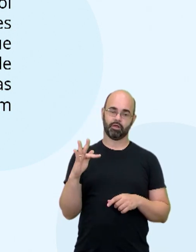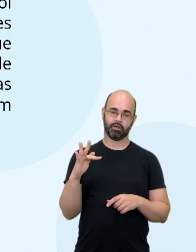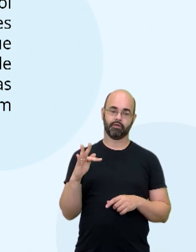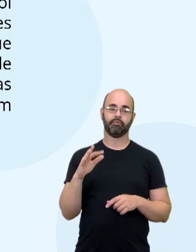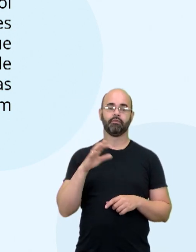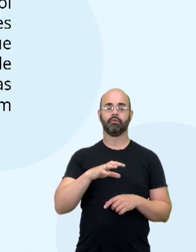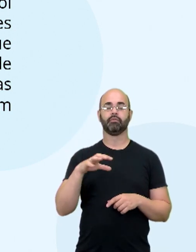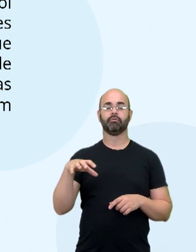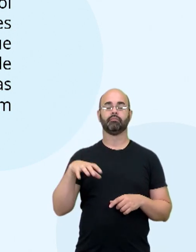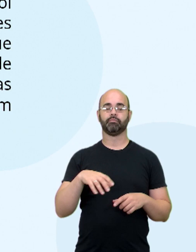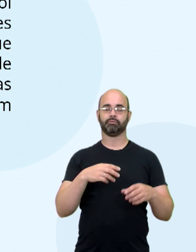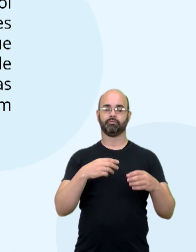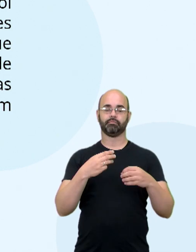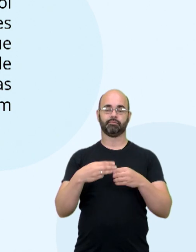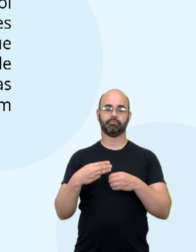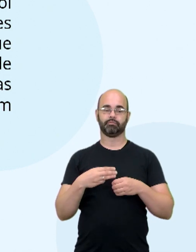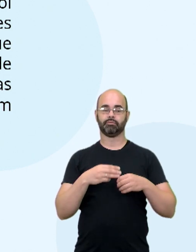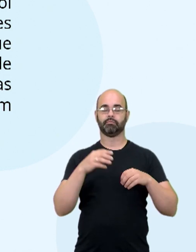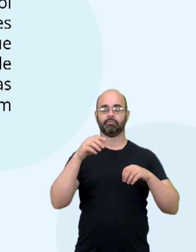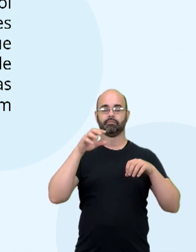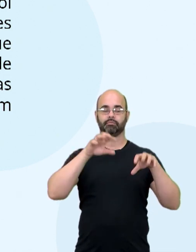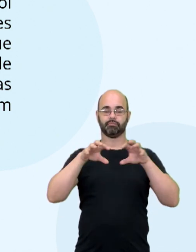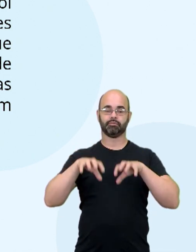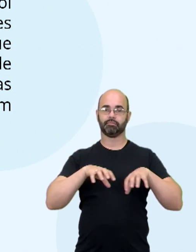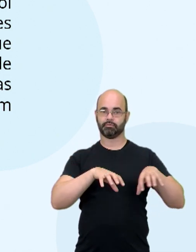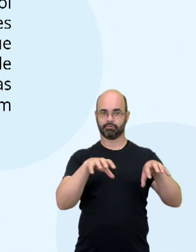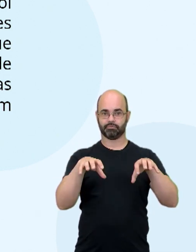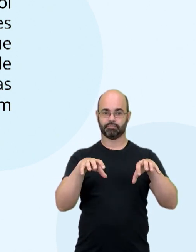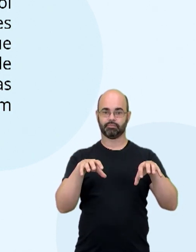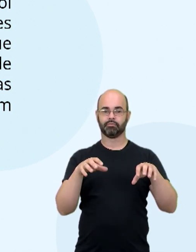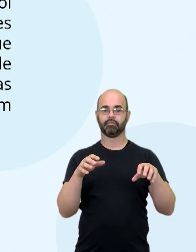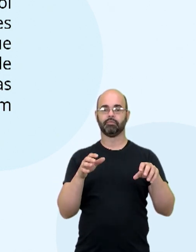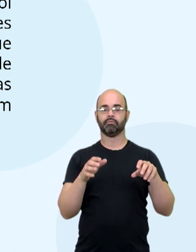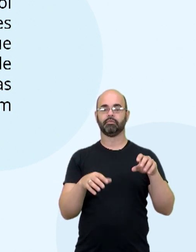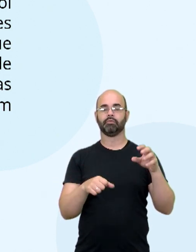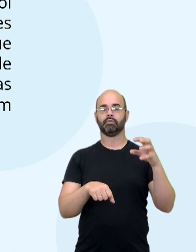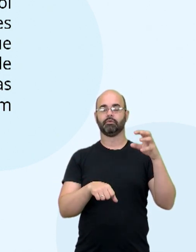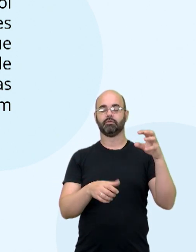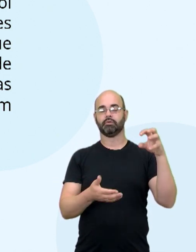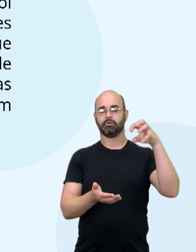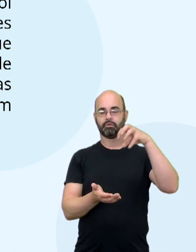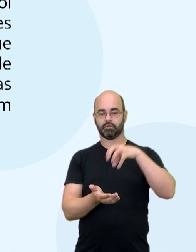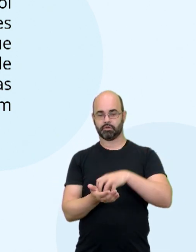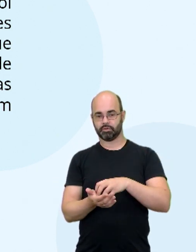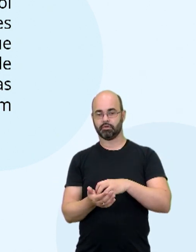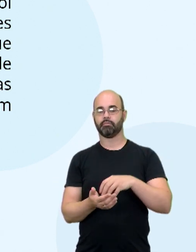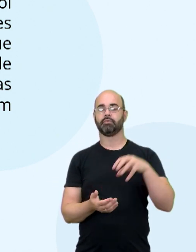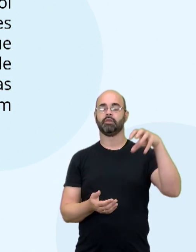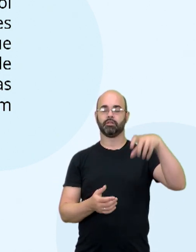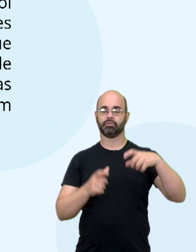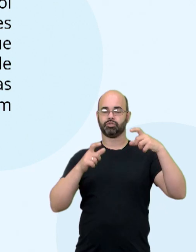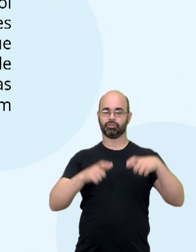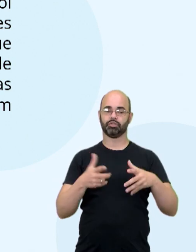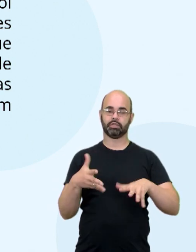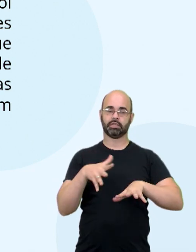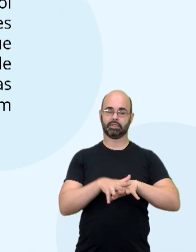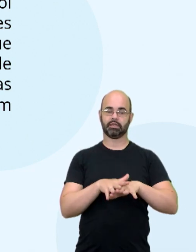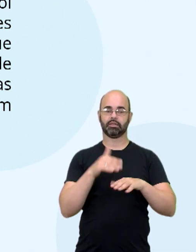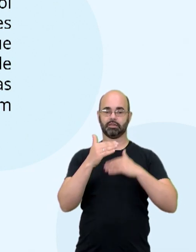regiões metropolitanas que contêm municípios das capitais, região integrada de desenvolvimento, o RID,